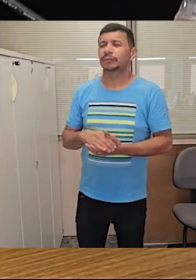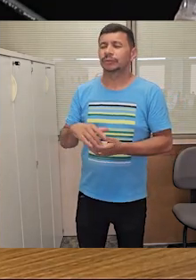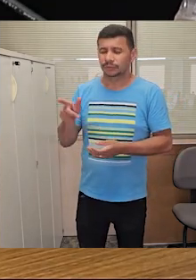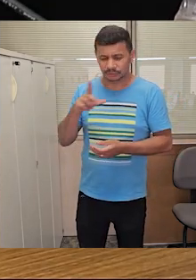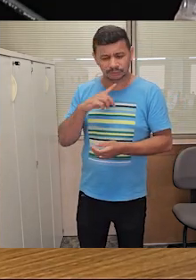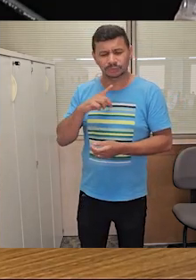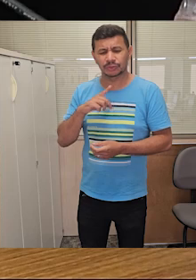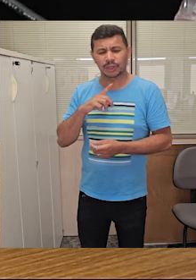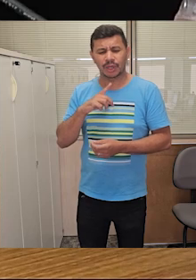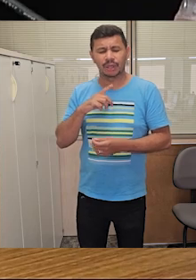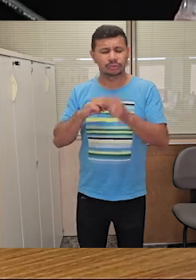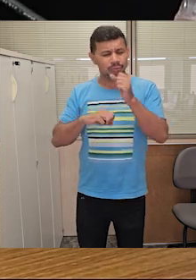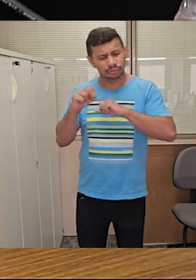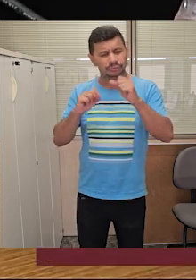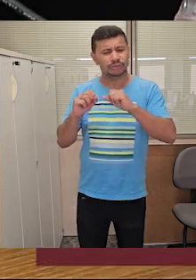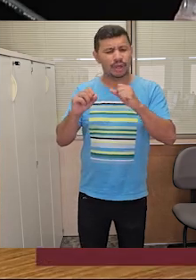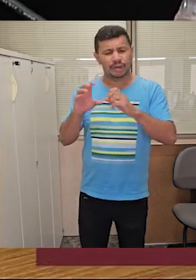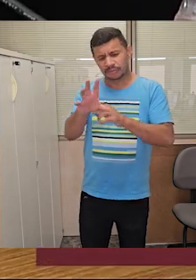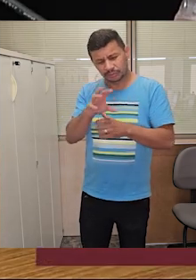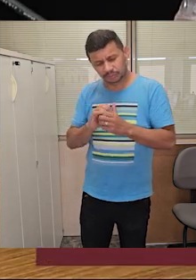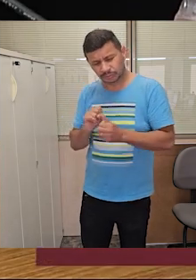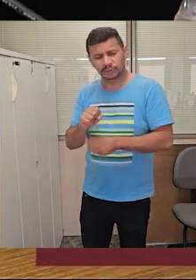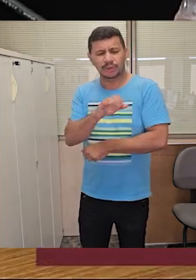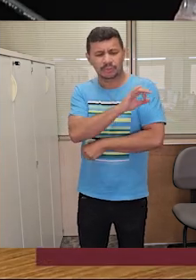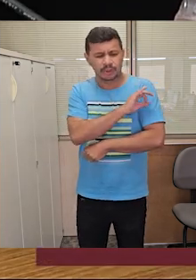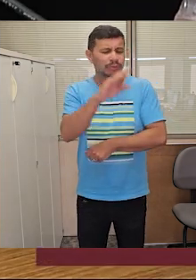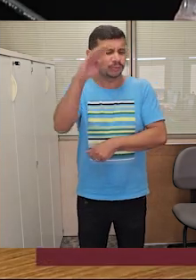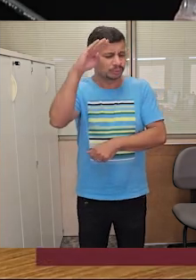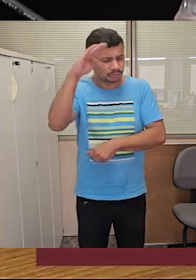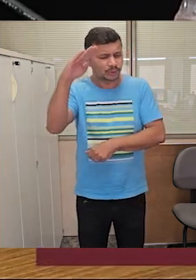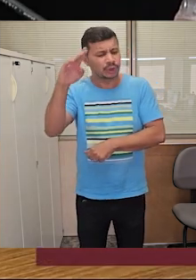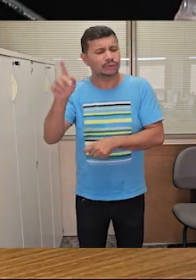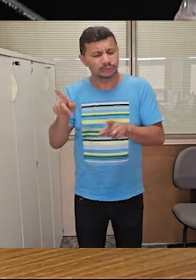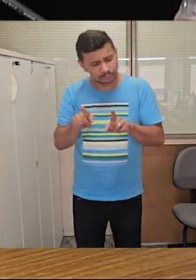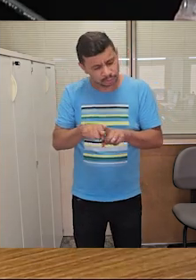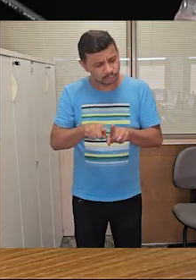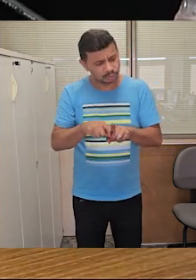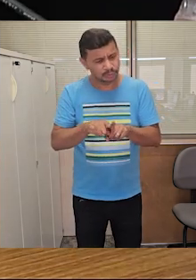tiveram a fábrica tomada pela polícia, pelo exército,